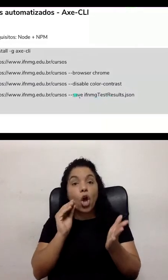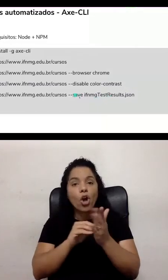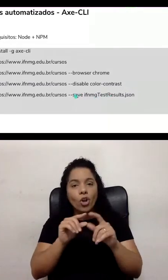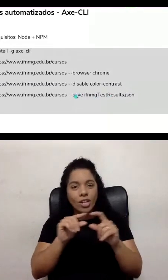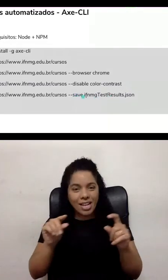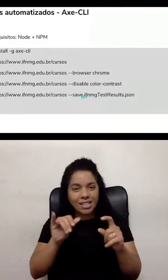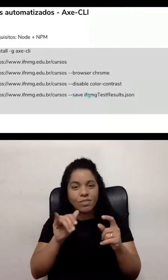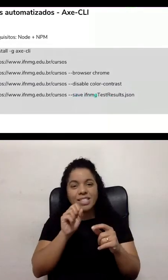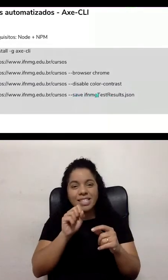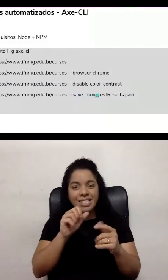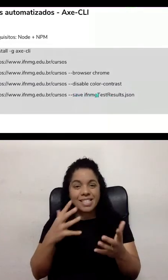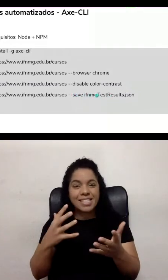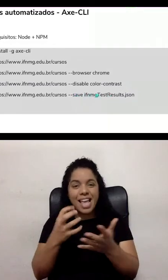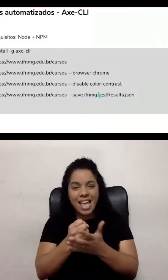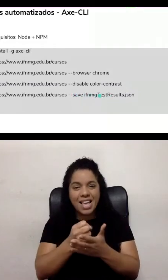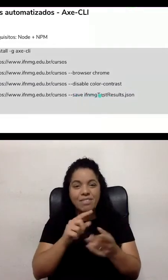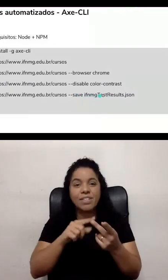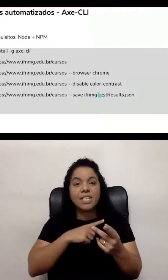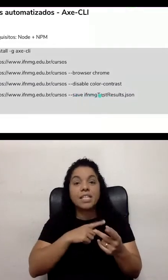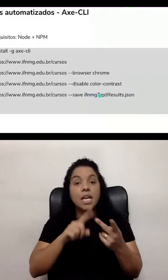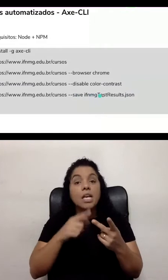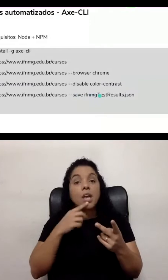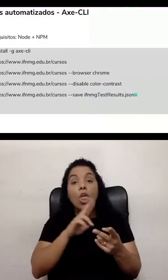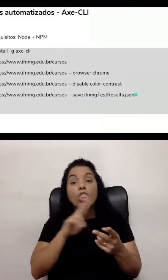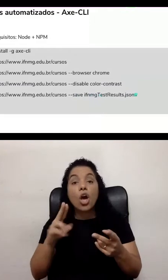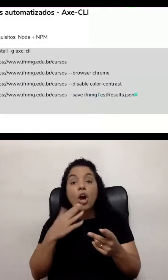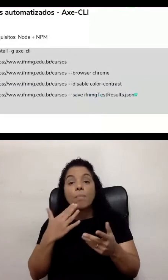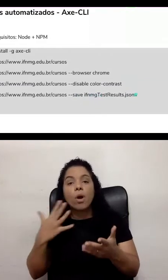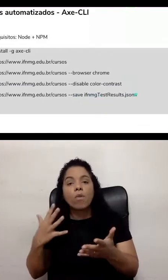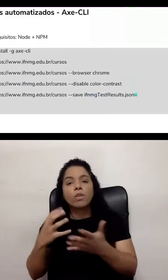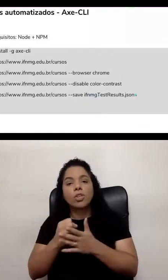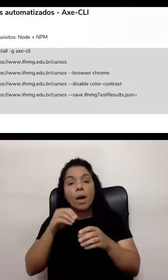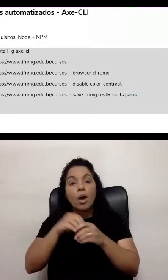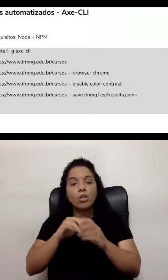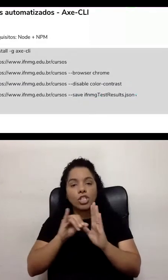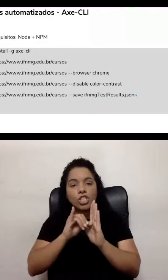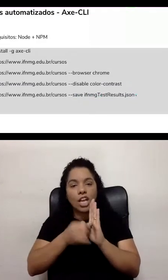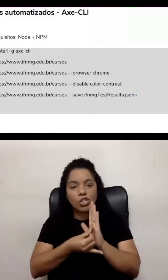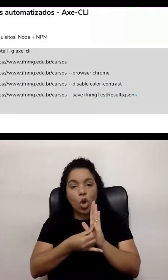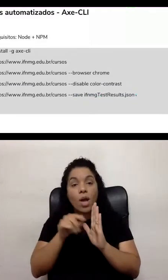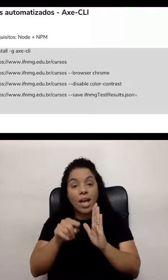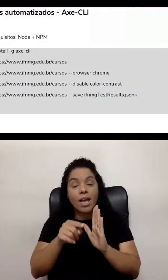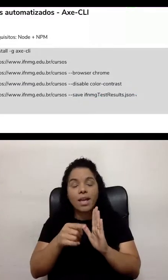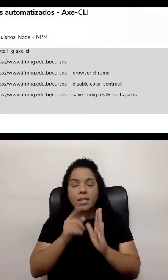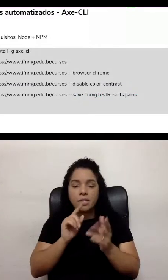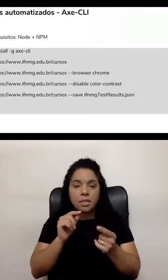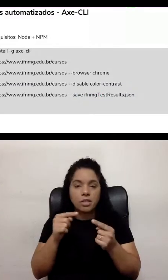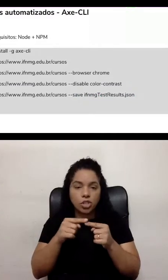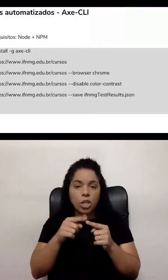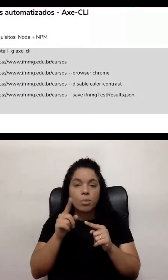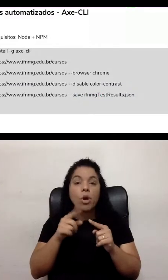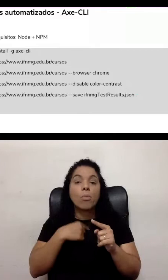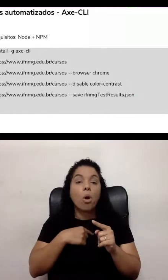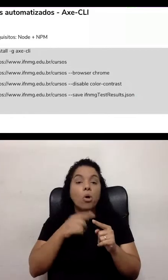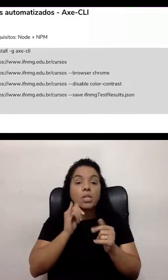esse save, e eu coloco o nome que eu quero que ele salve, ele vai salvar num JSON. Essa informação eu posso levar, por exemplo, o